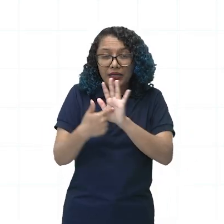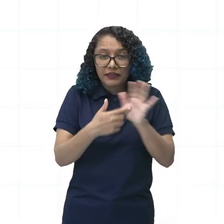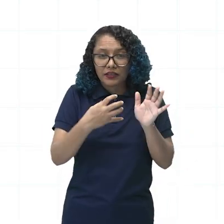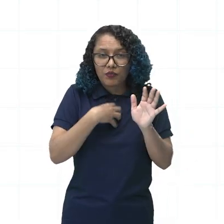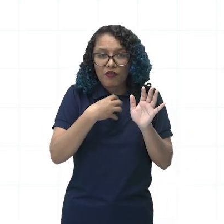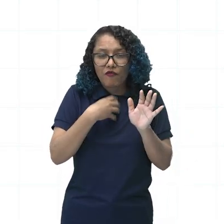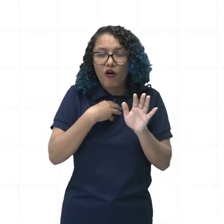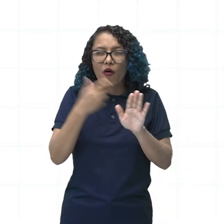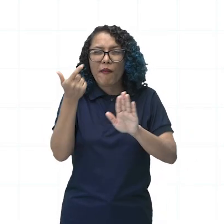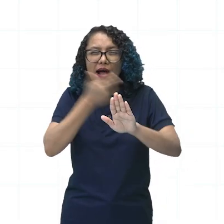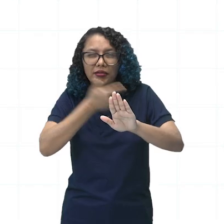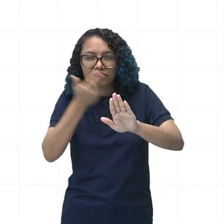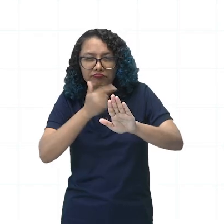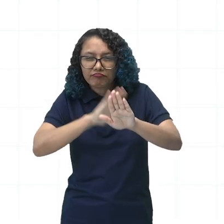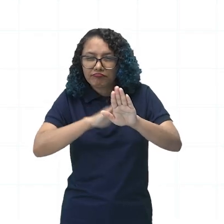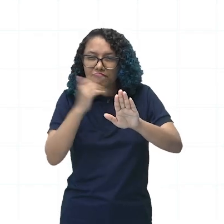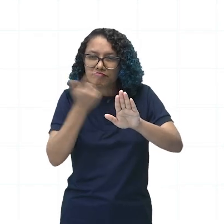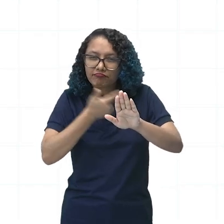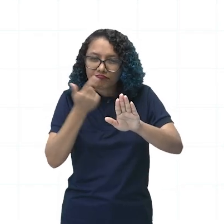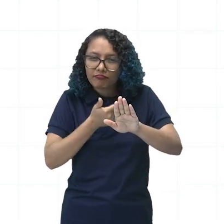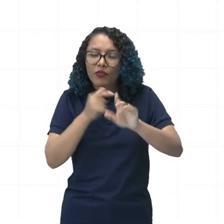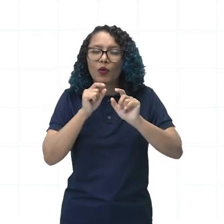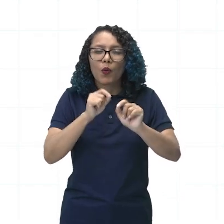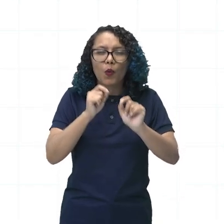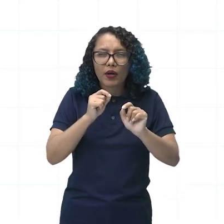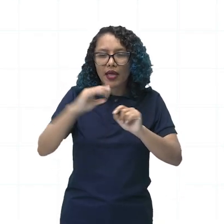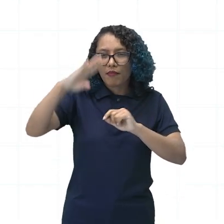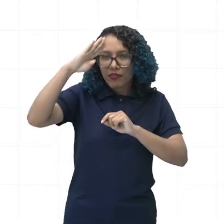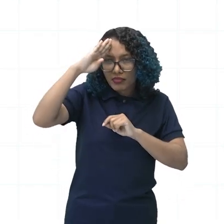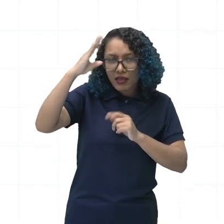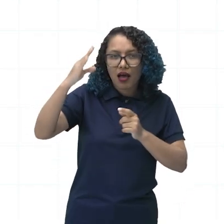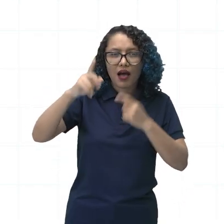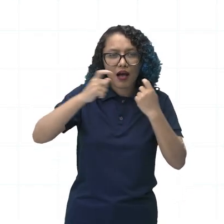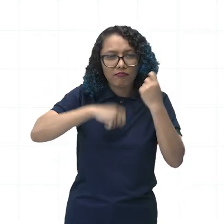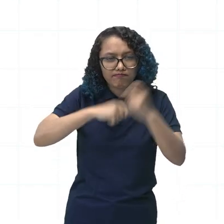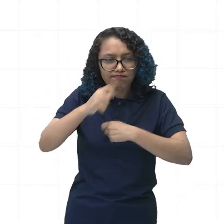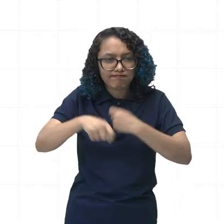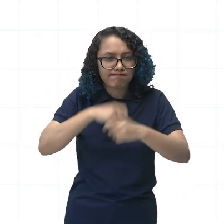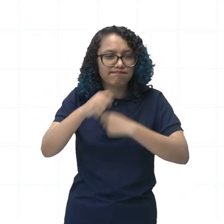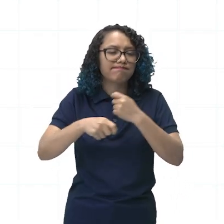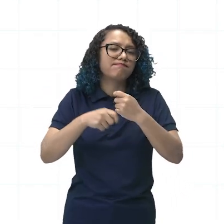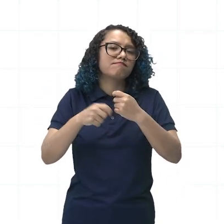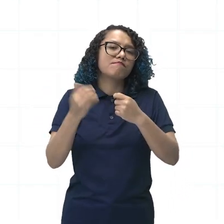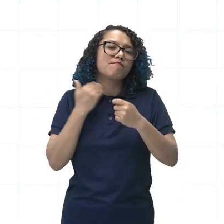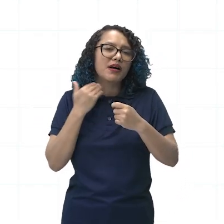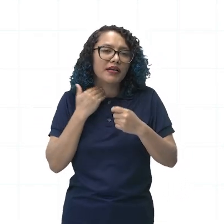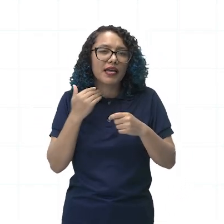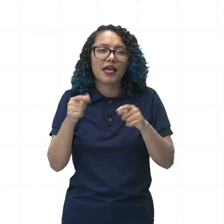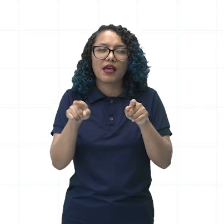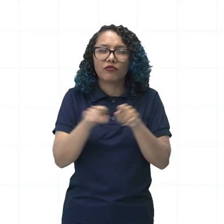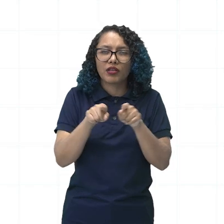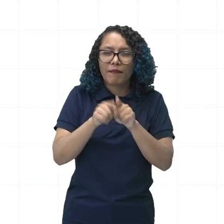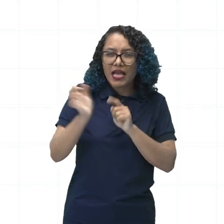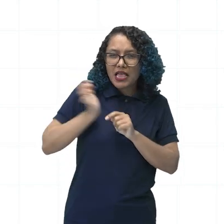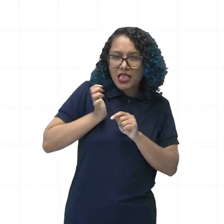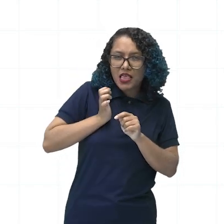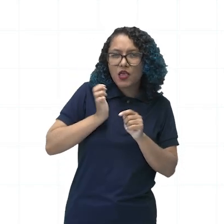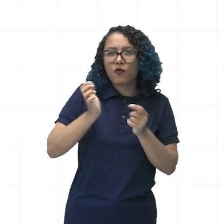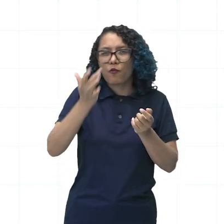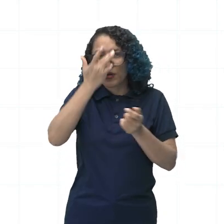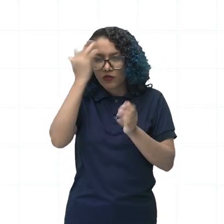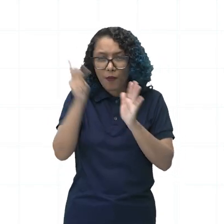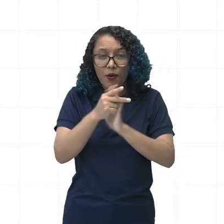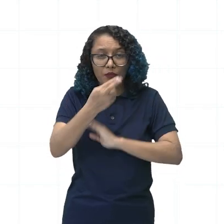de forma irônica, militares, negociantes, banqueiros, nobres e pessoas do alto clero eram